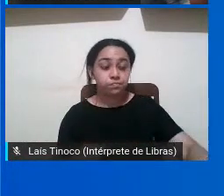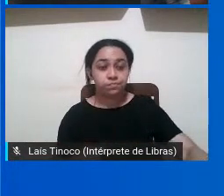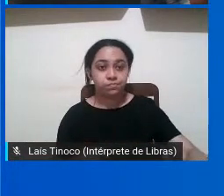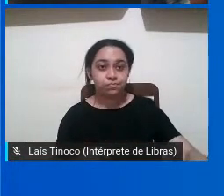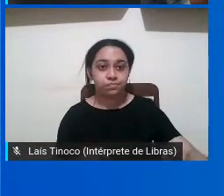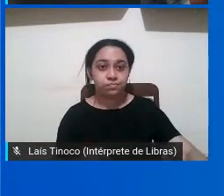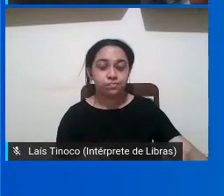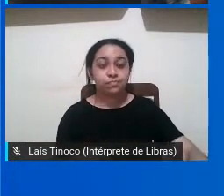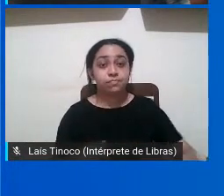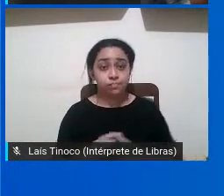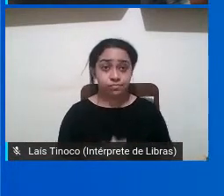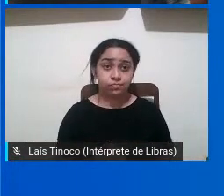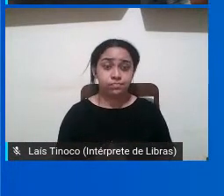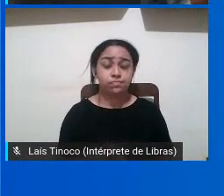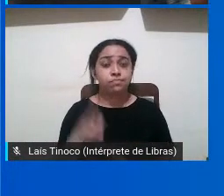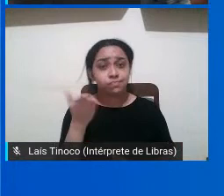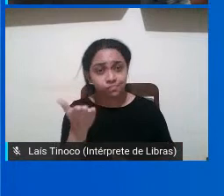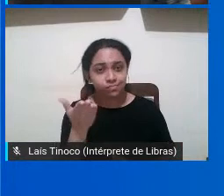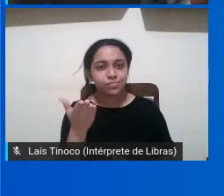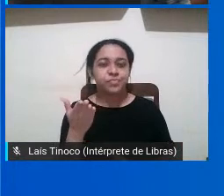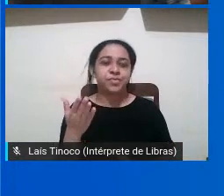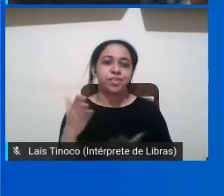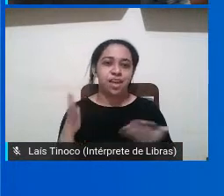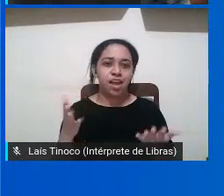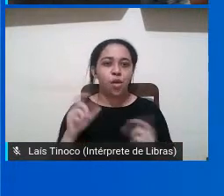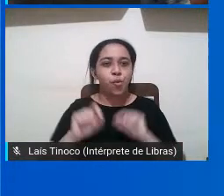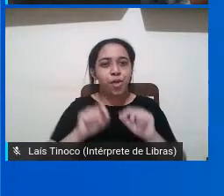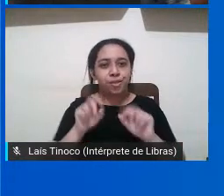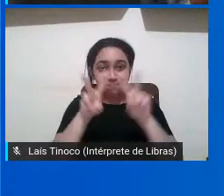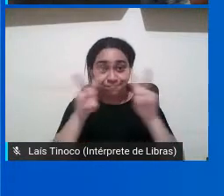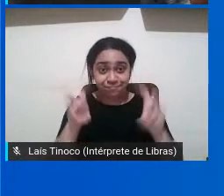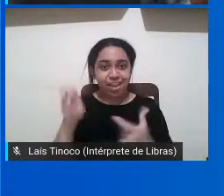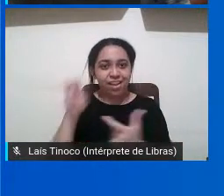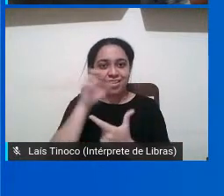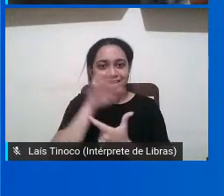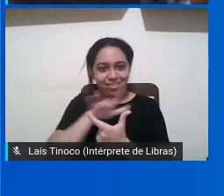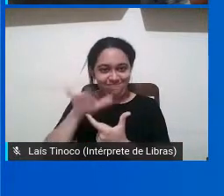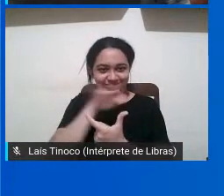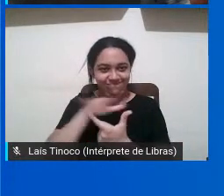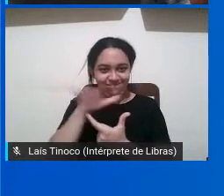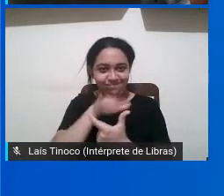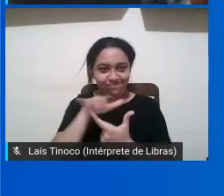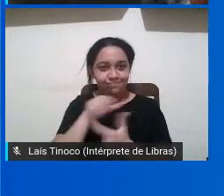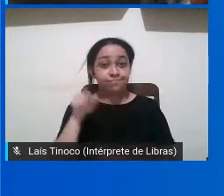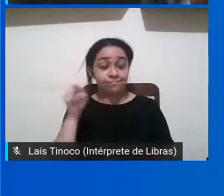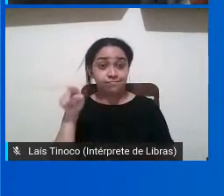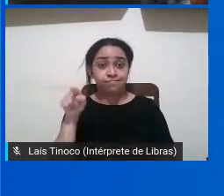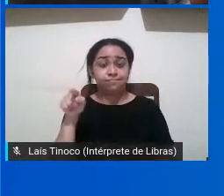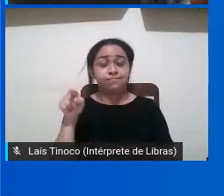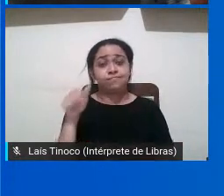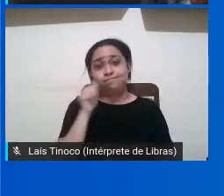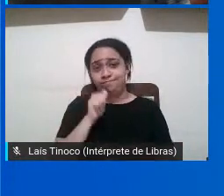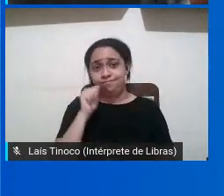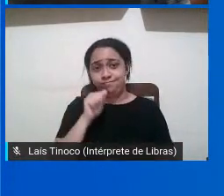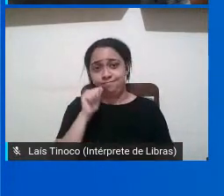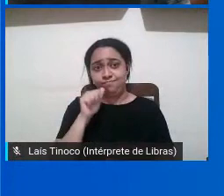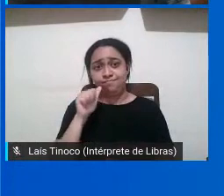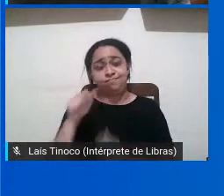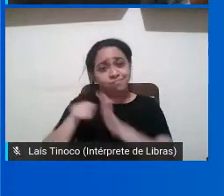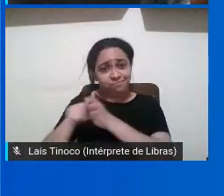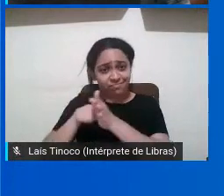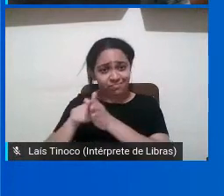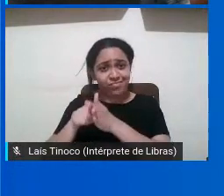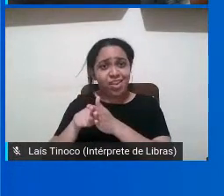bom aí a gente entra então propriamente na questão do letramento que é uma pesquisadora inglesa